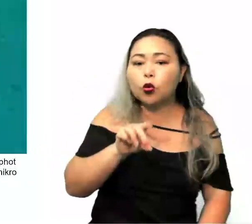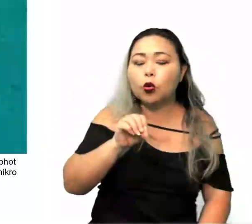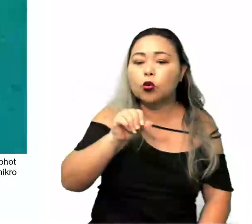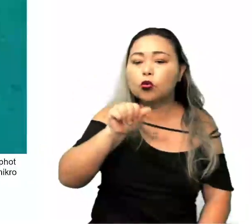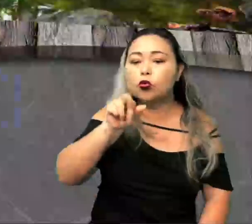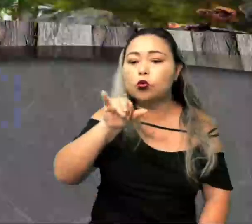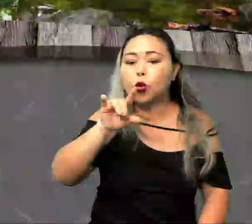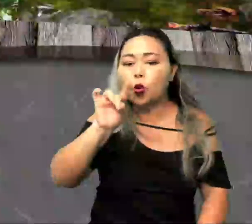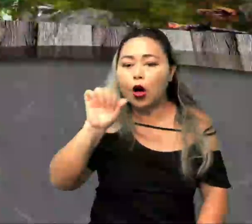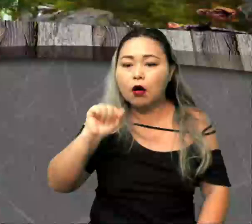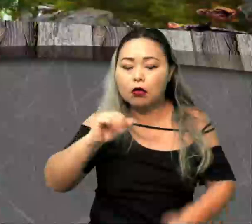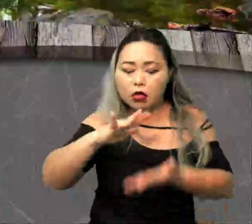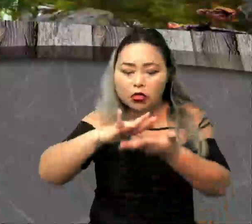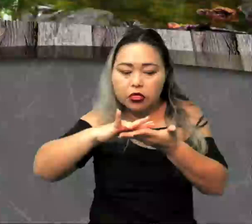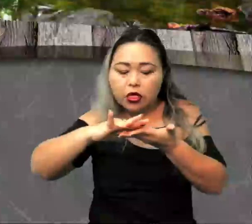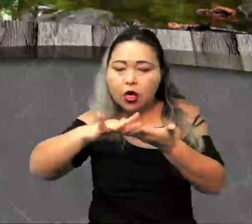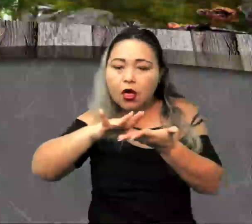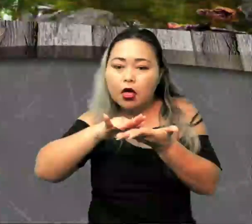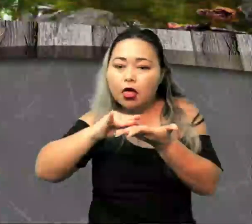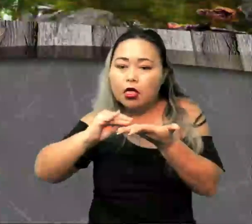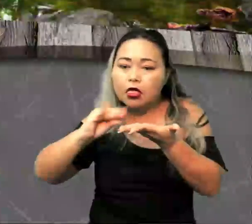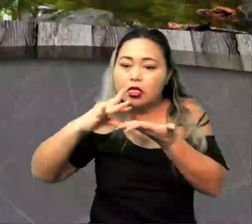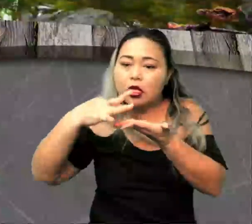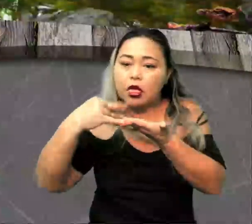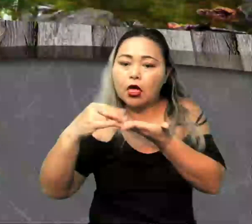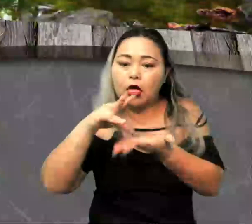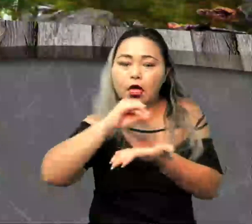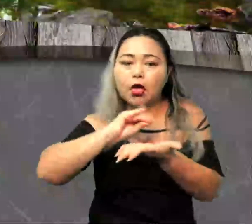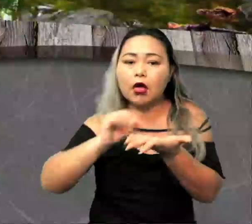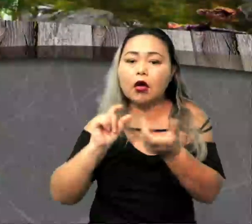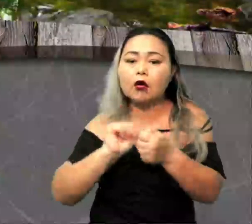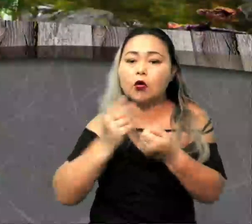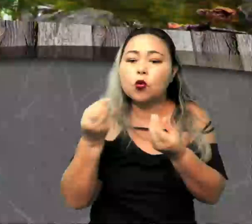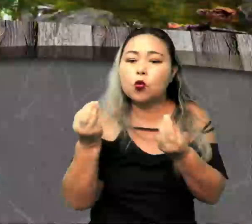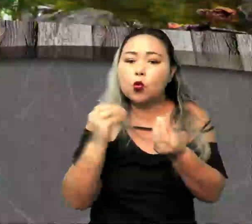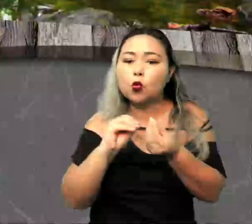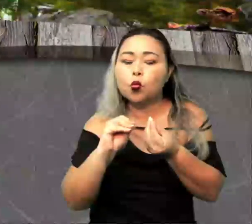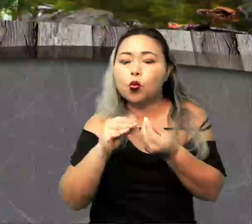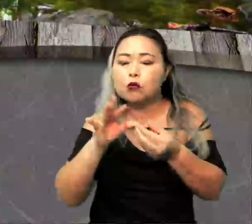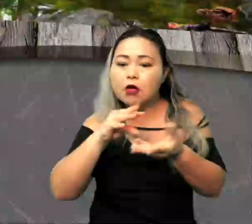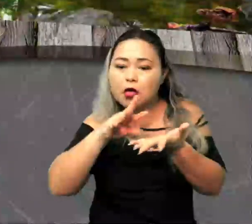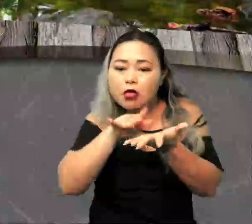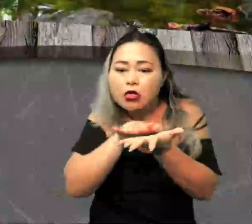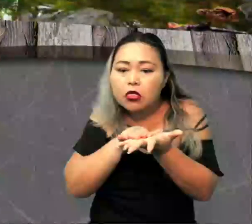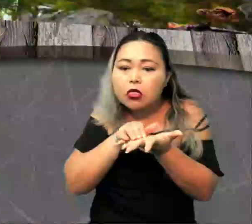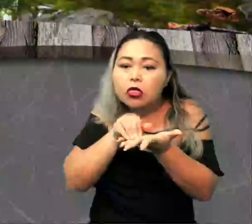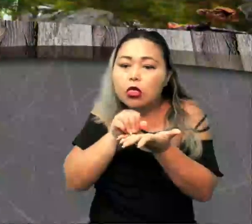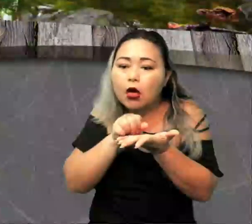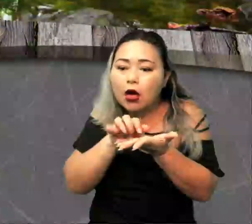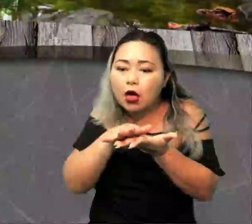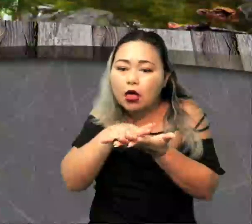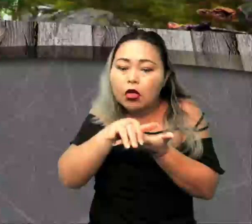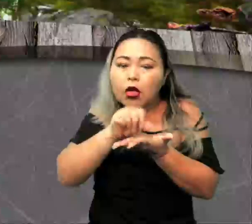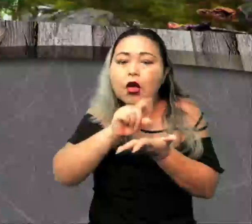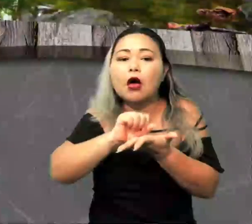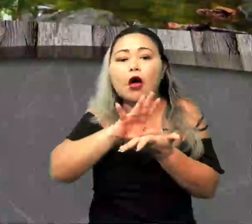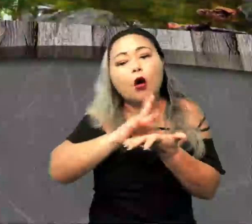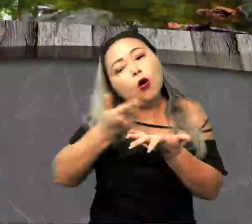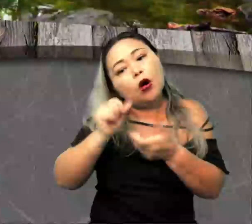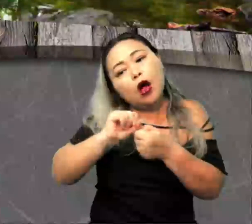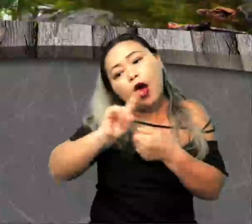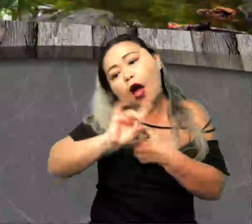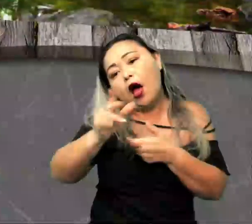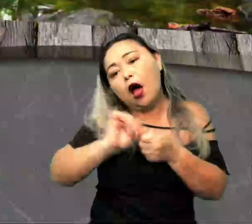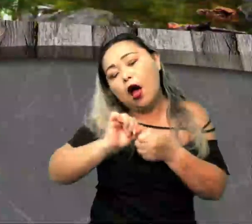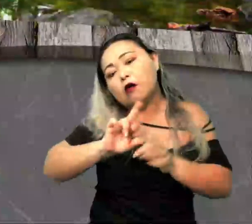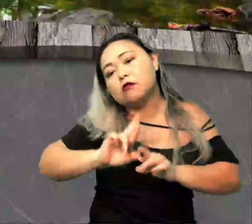Lembram que os protozoários, né, a classificação que se utiliza em relação à estrutura de locomoção? Cada um dos protozoários